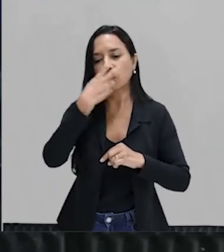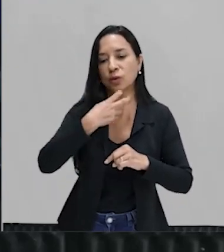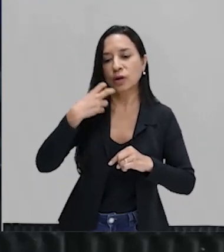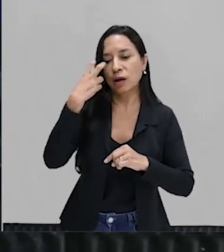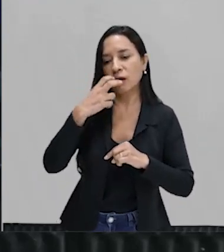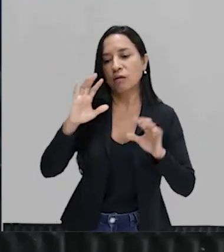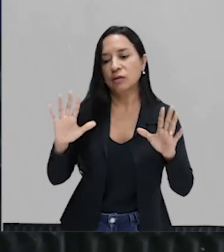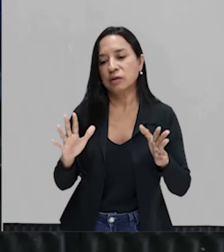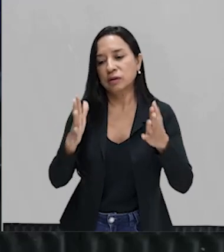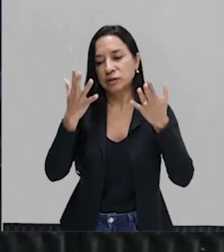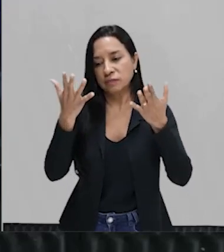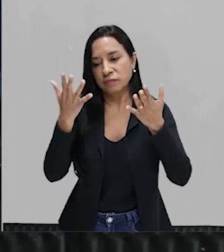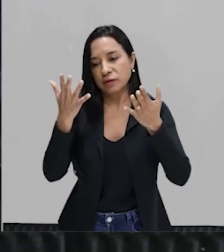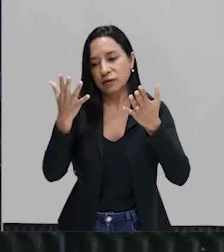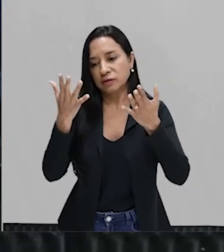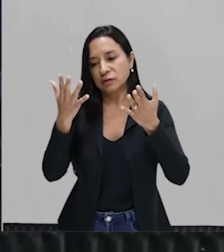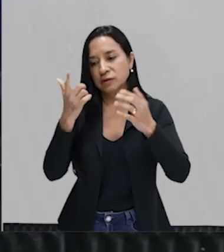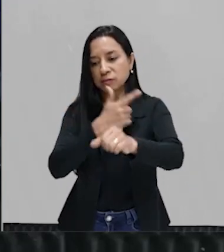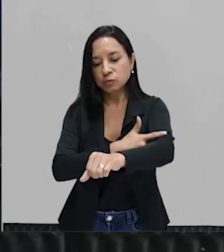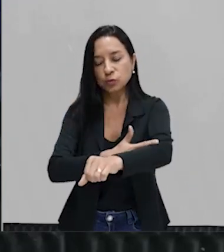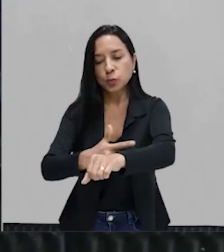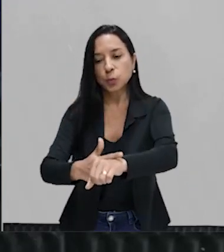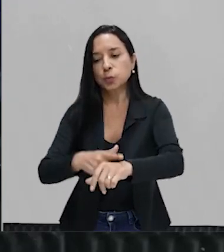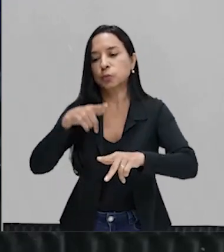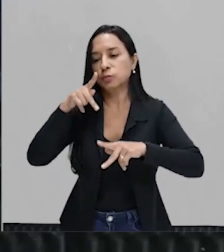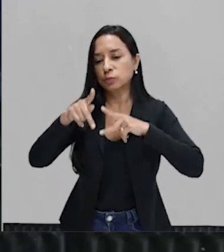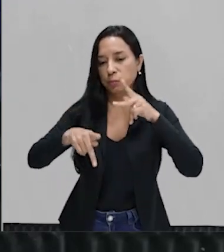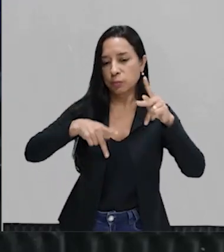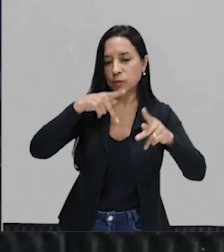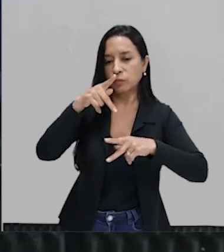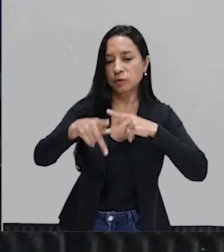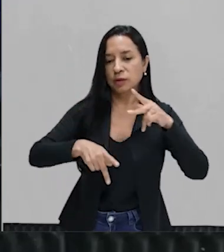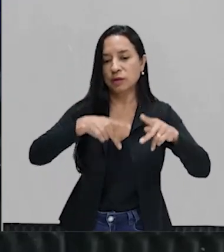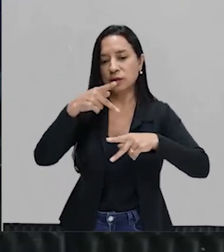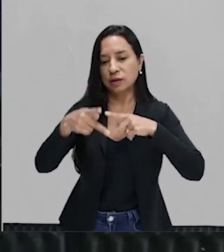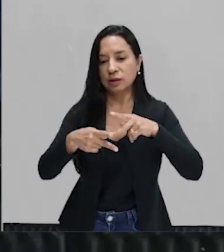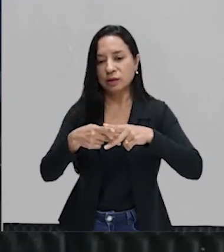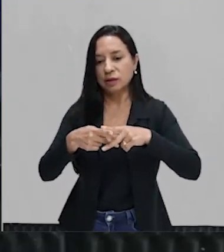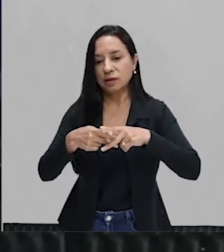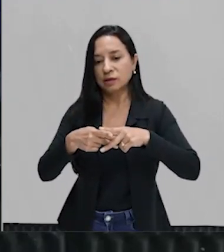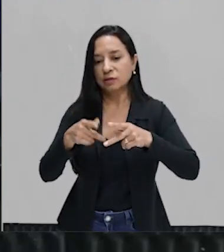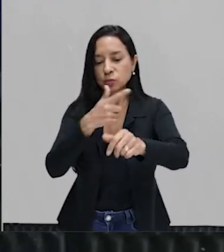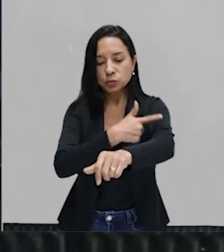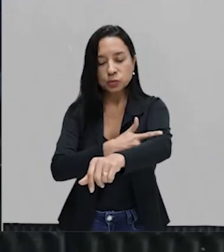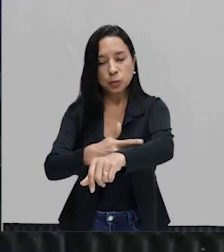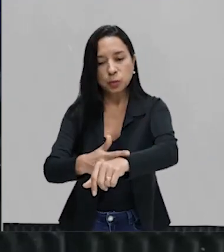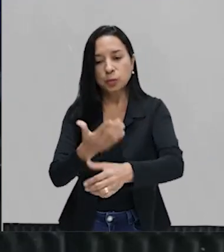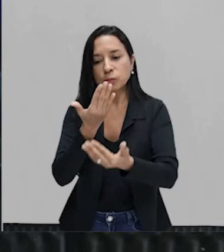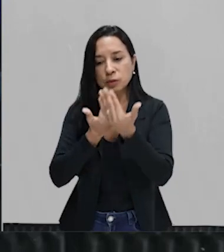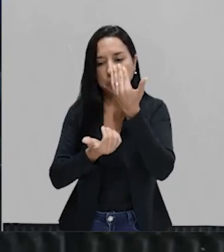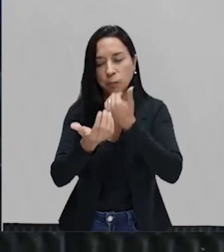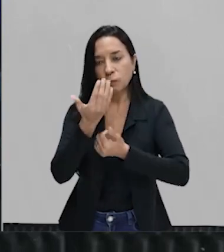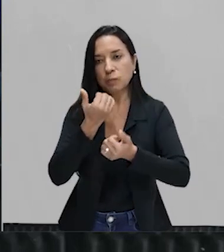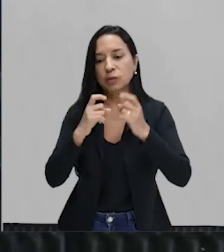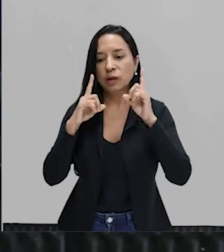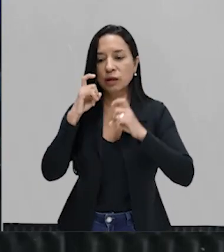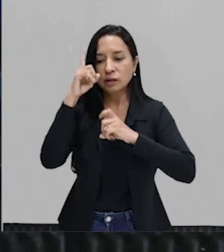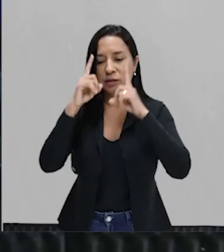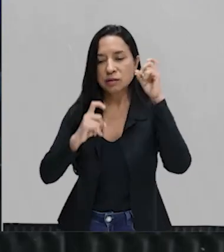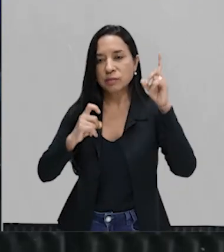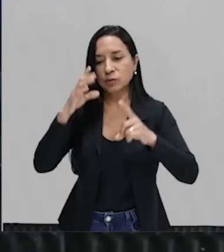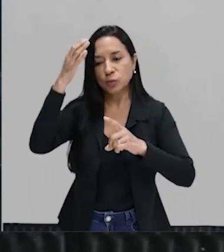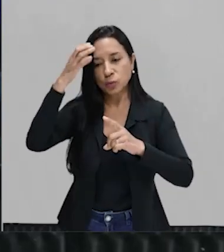das tradições populares, dos hábitos alimentares, das expressões culturais, ou seja, o